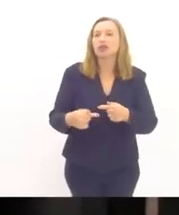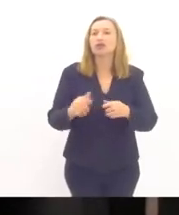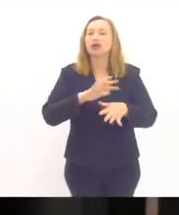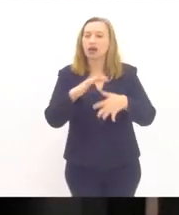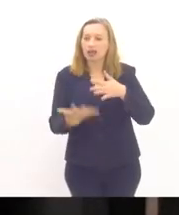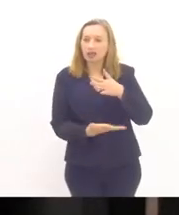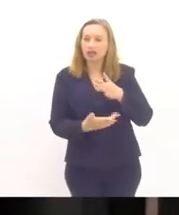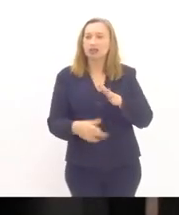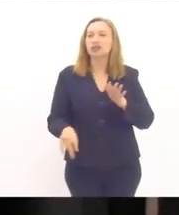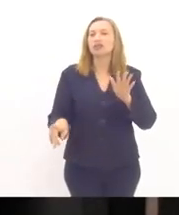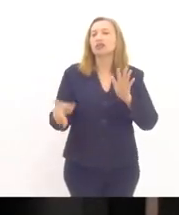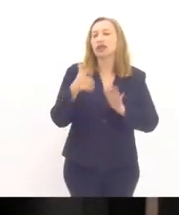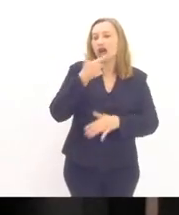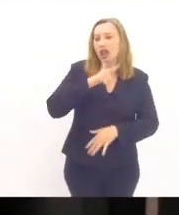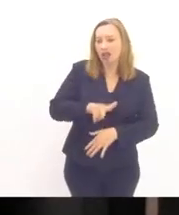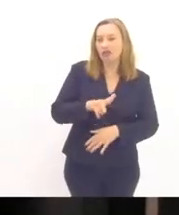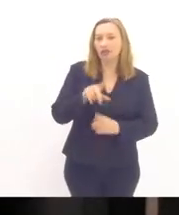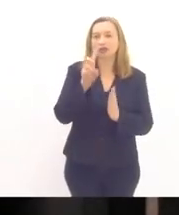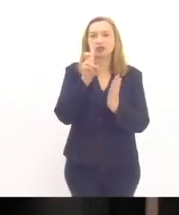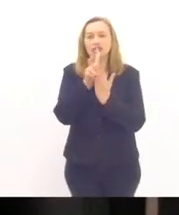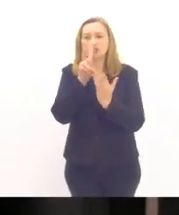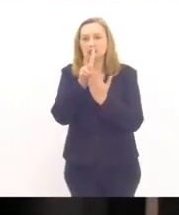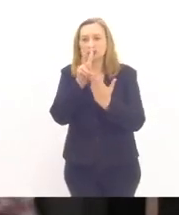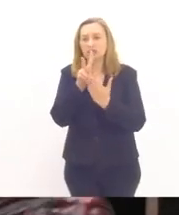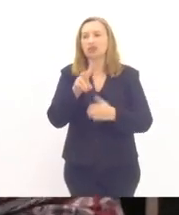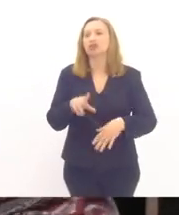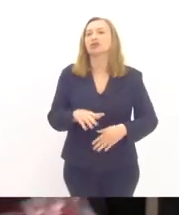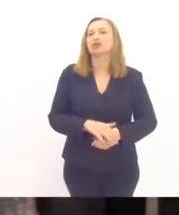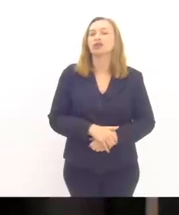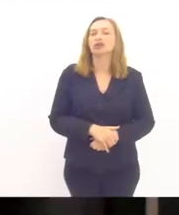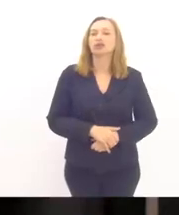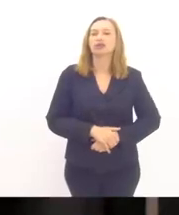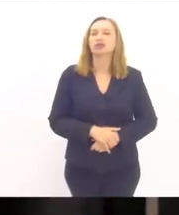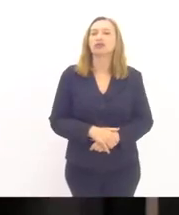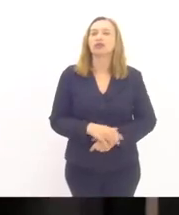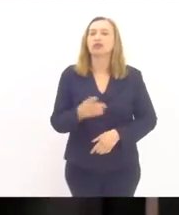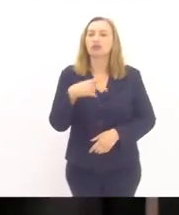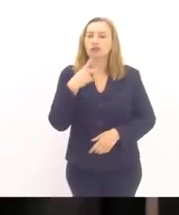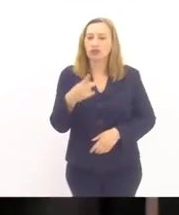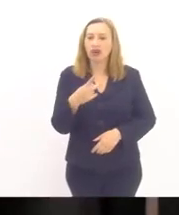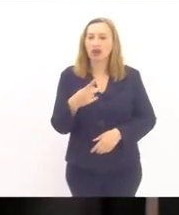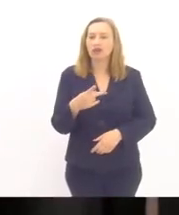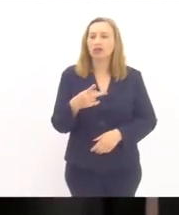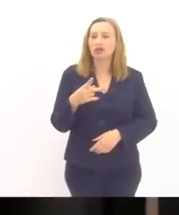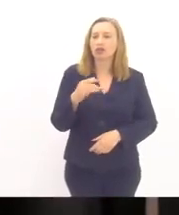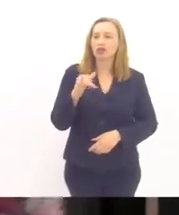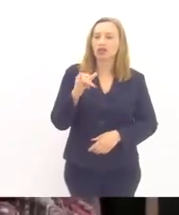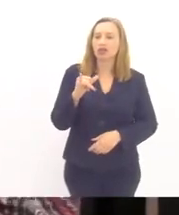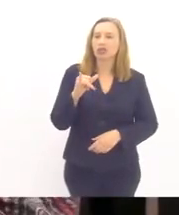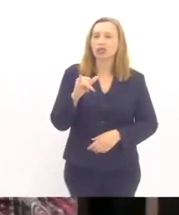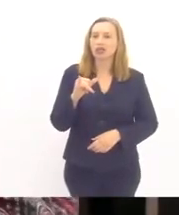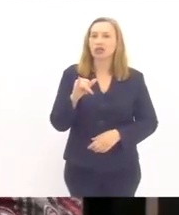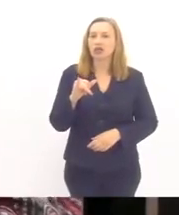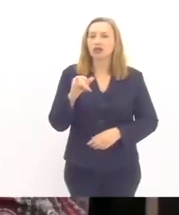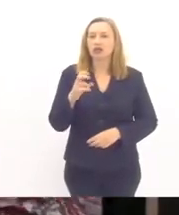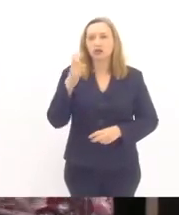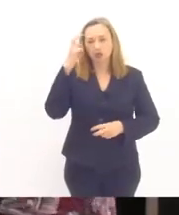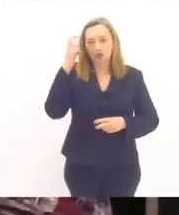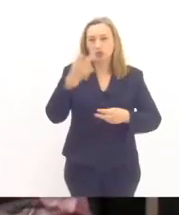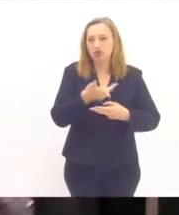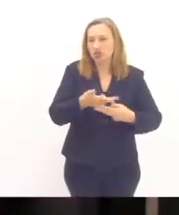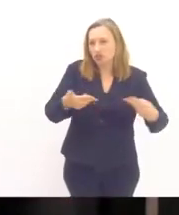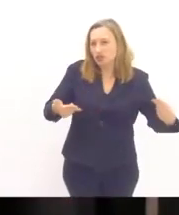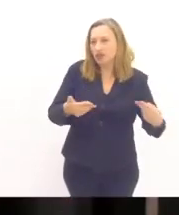línguas dos povos originários. Então, quando eu trago essa questão relativa ao intercultural, é porque ela tem